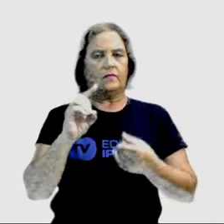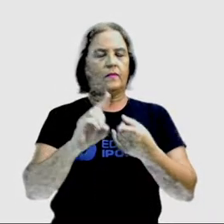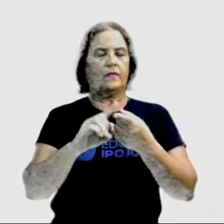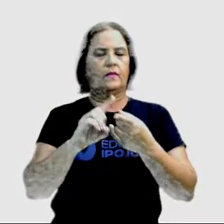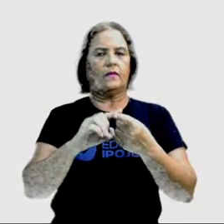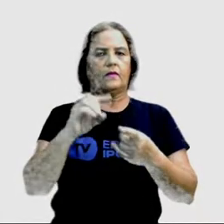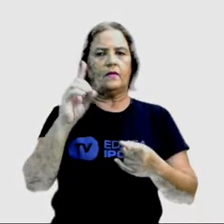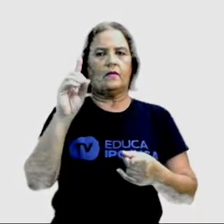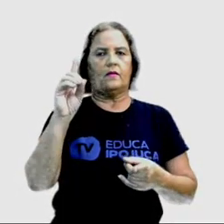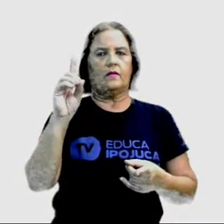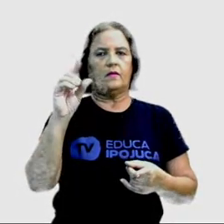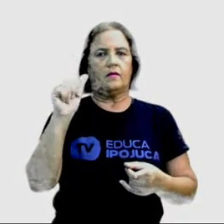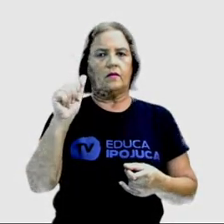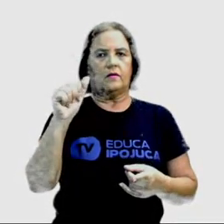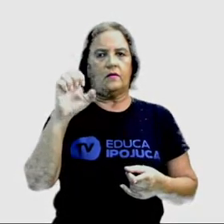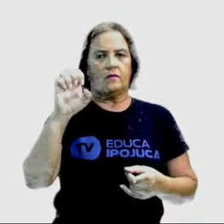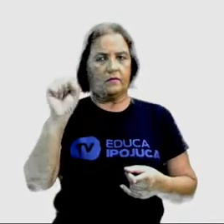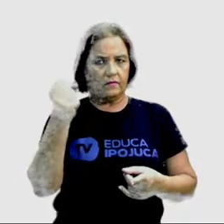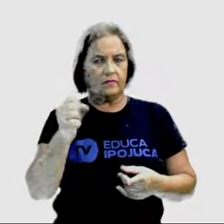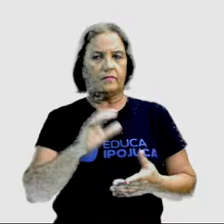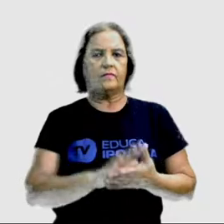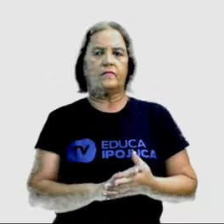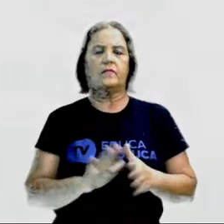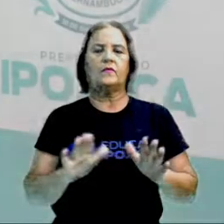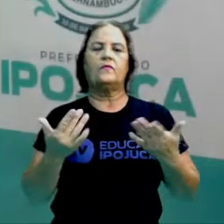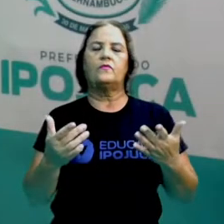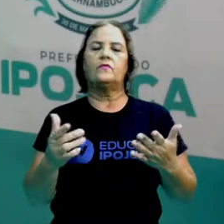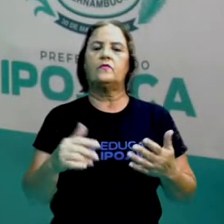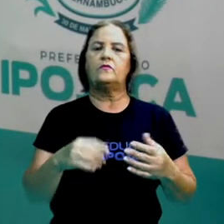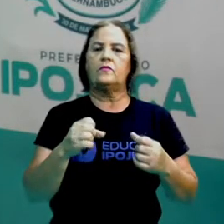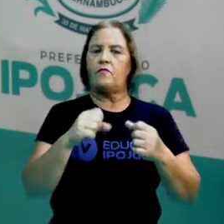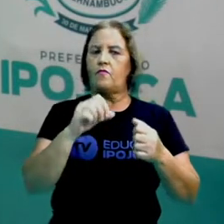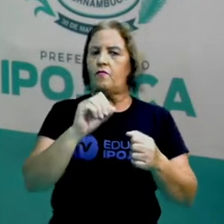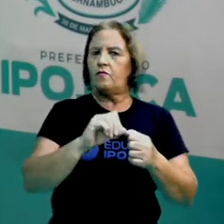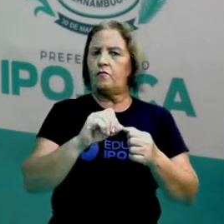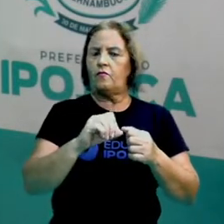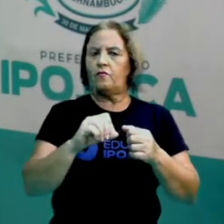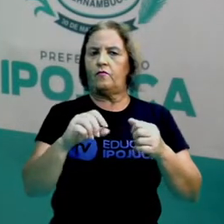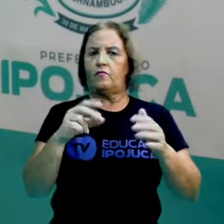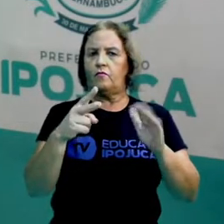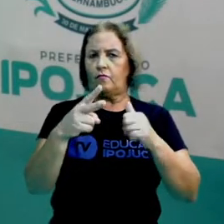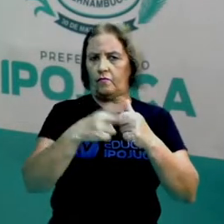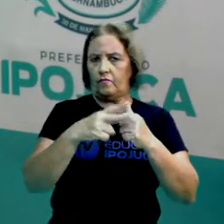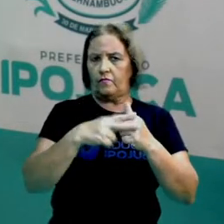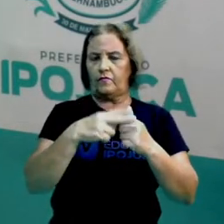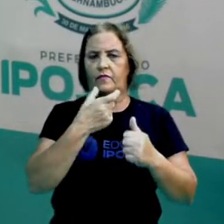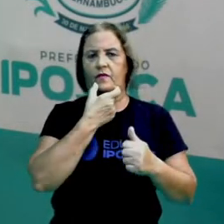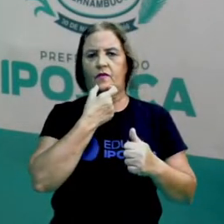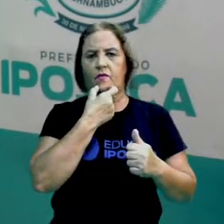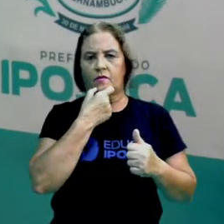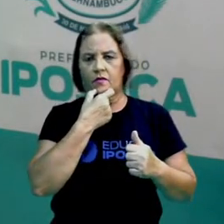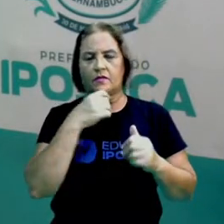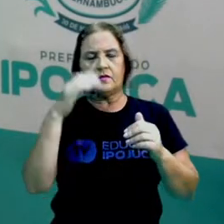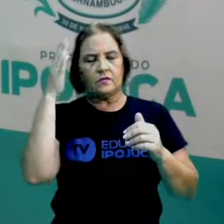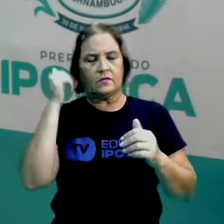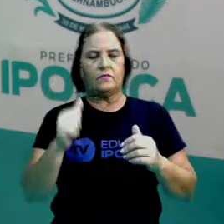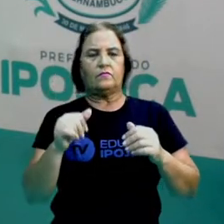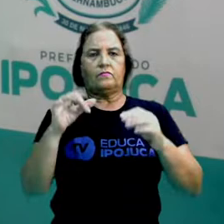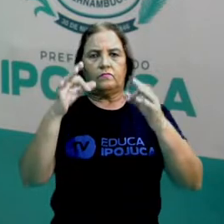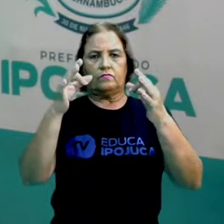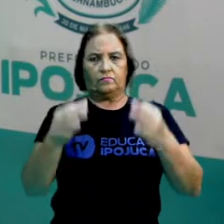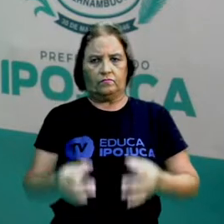Ok quando nós estamos conjugando verbos em inglês nós sabemos que A conjugação